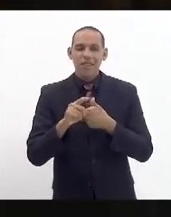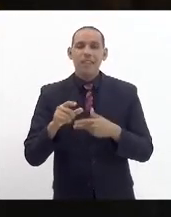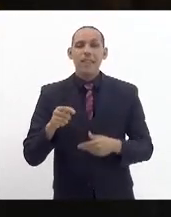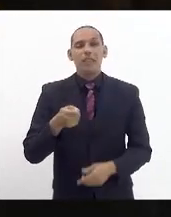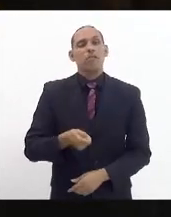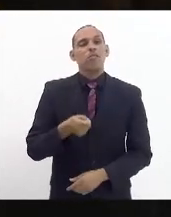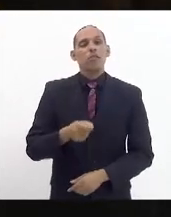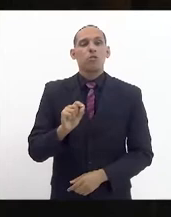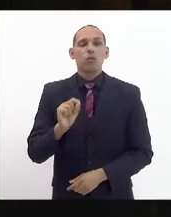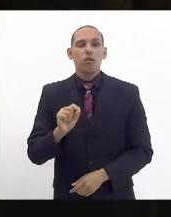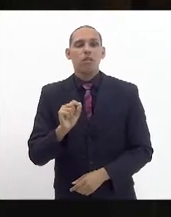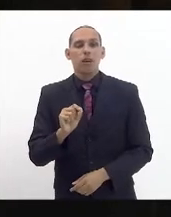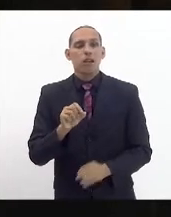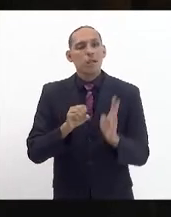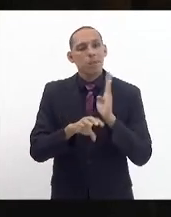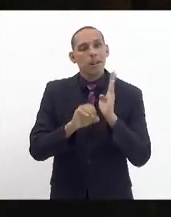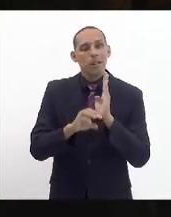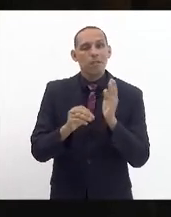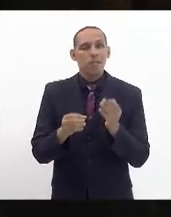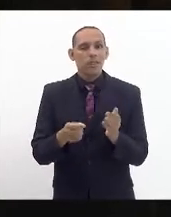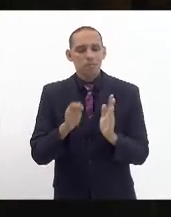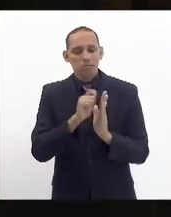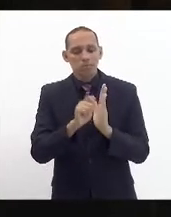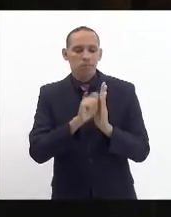benefício seja também